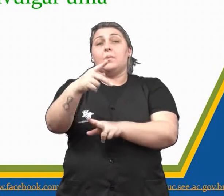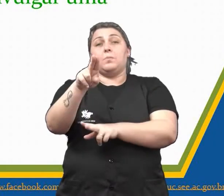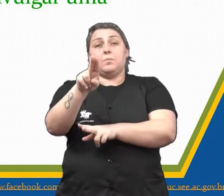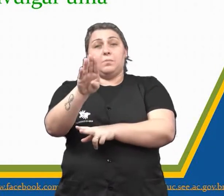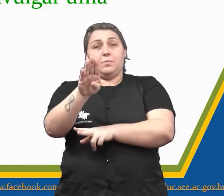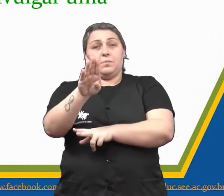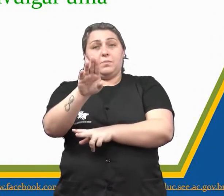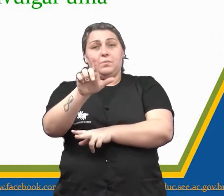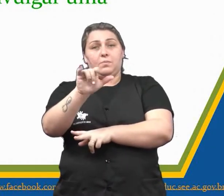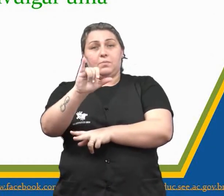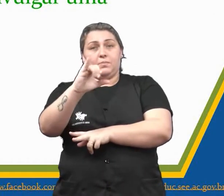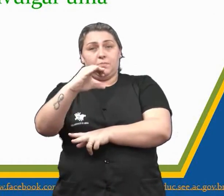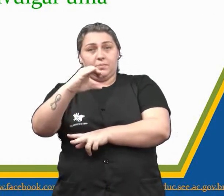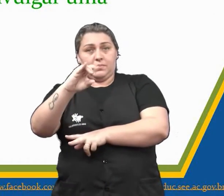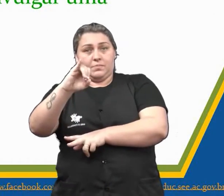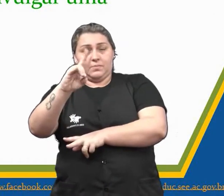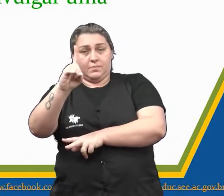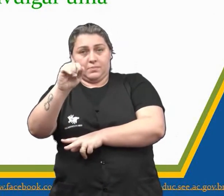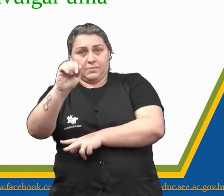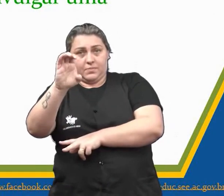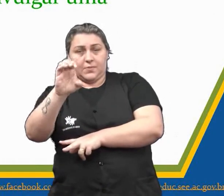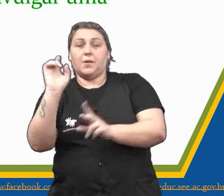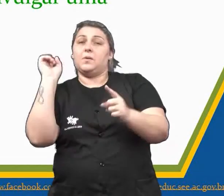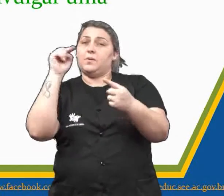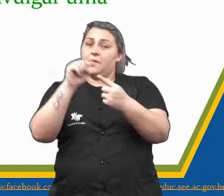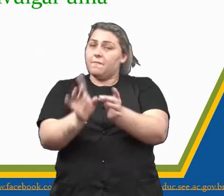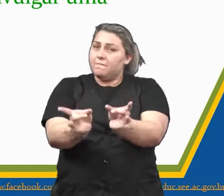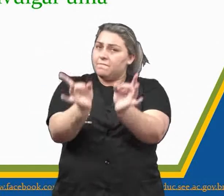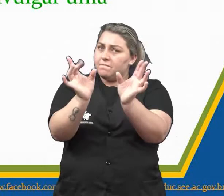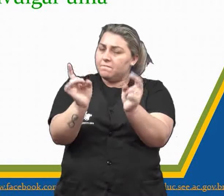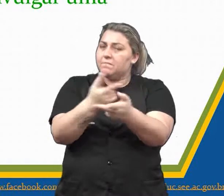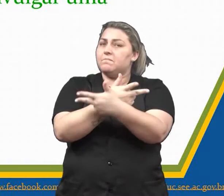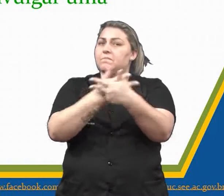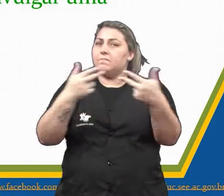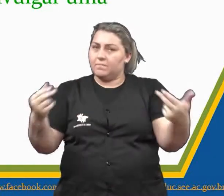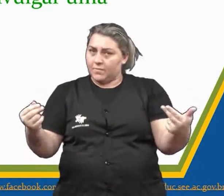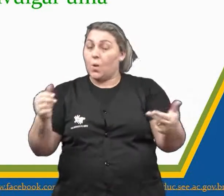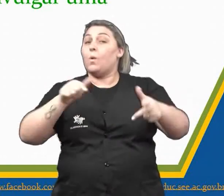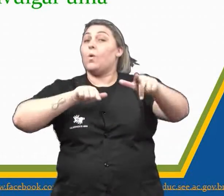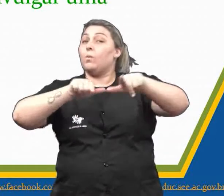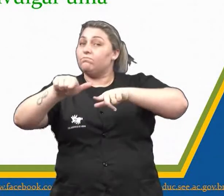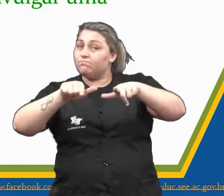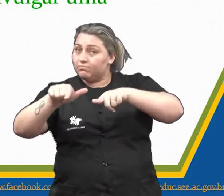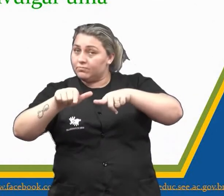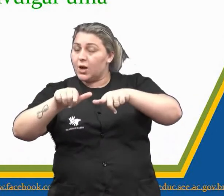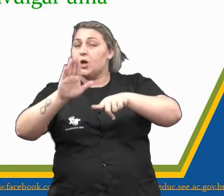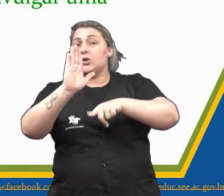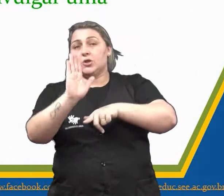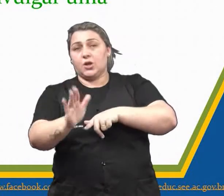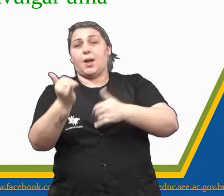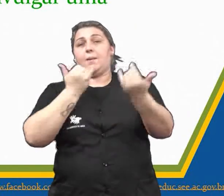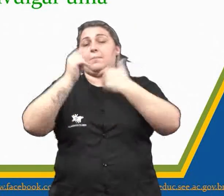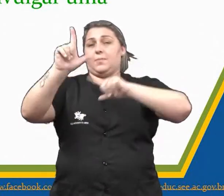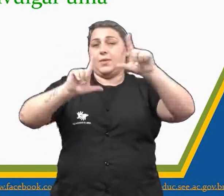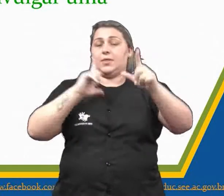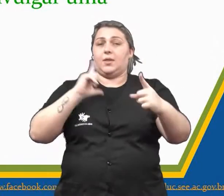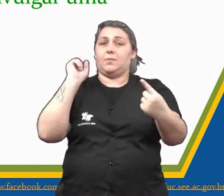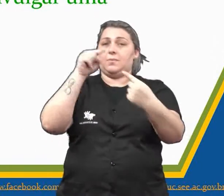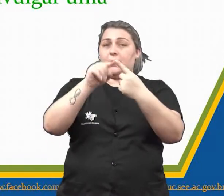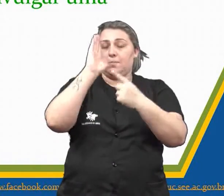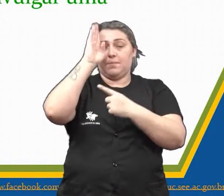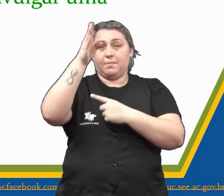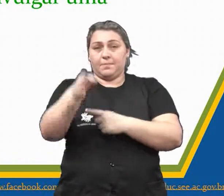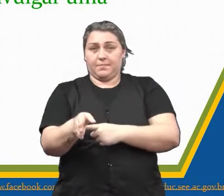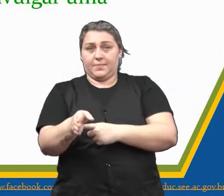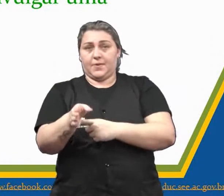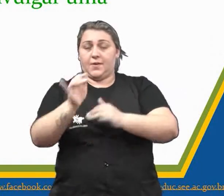que a publicidade tem como finalidade vender um produto ou um serviço. Já a propaganda tem como objetivo